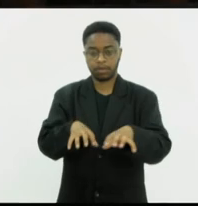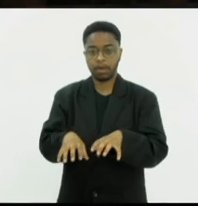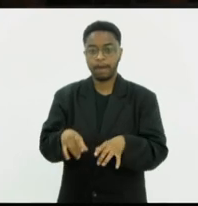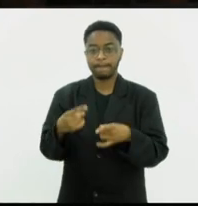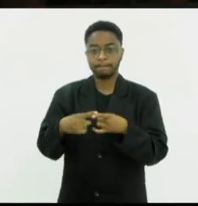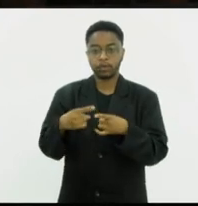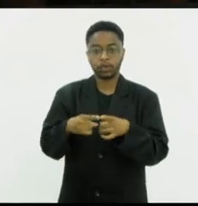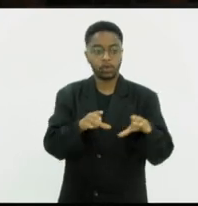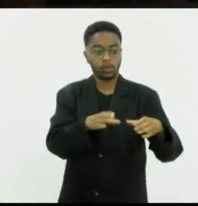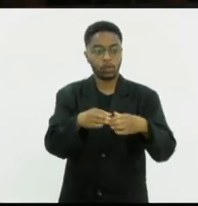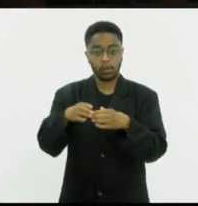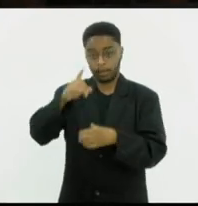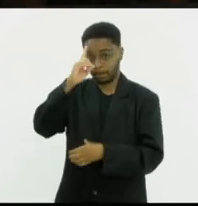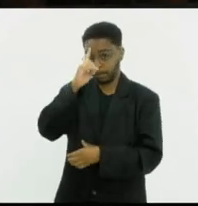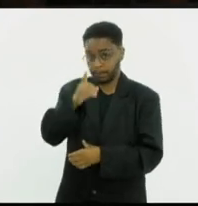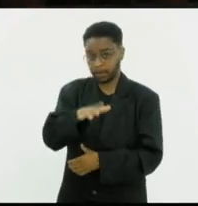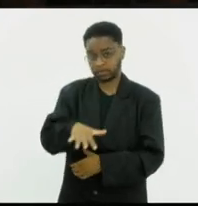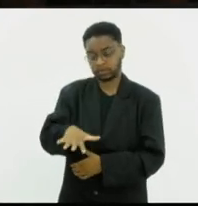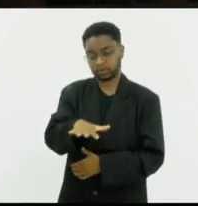de territórios.